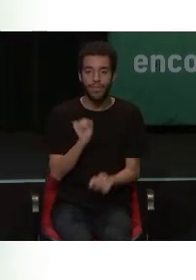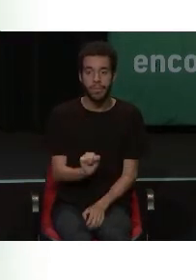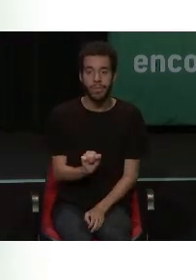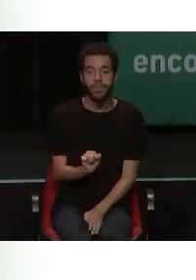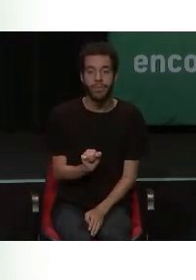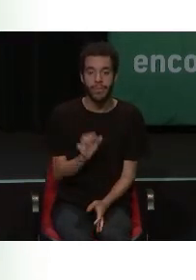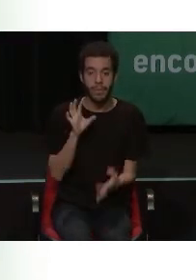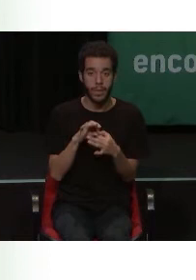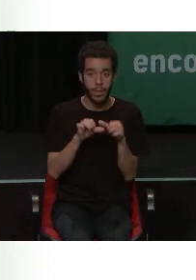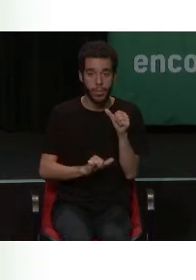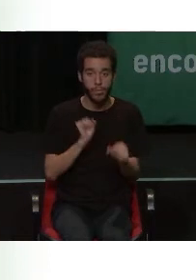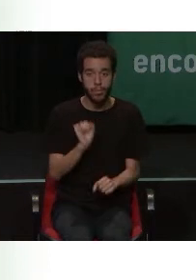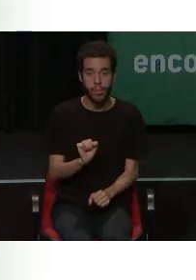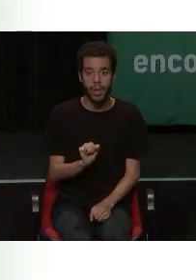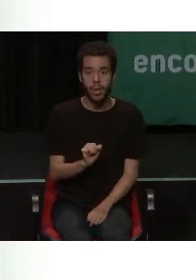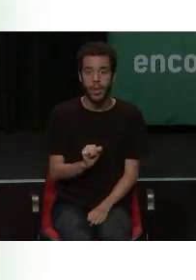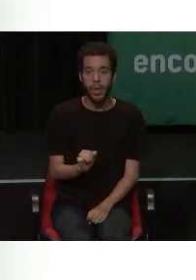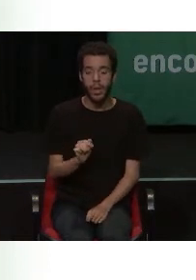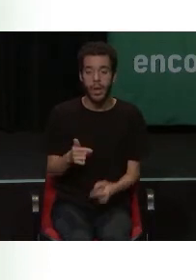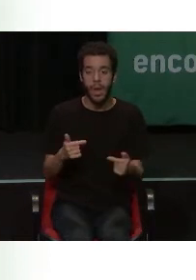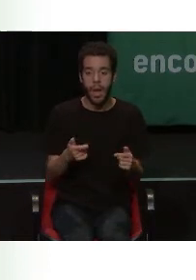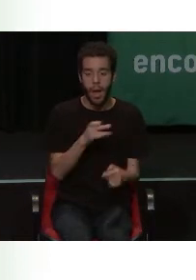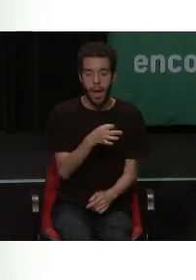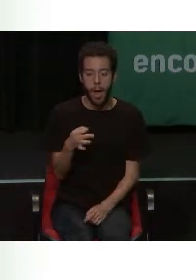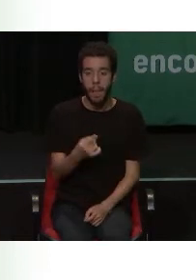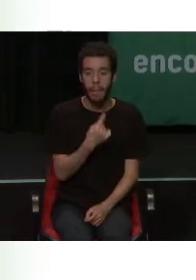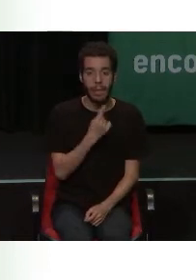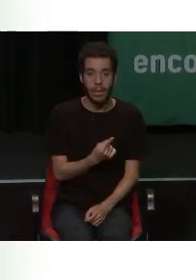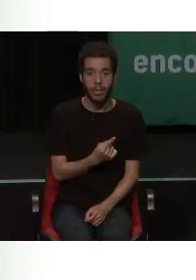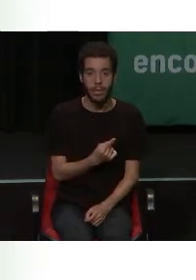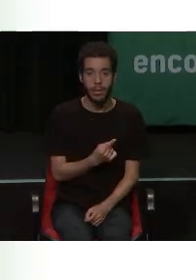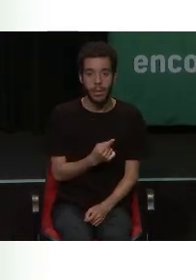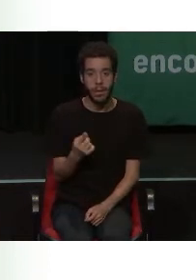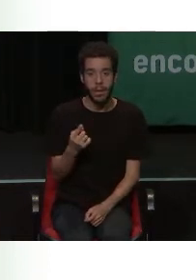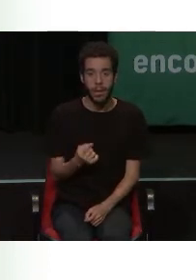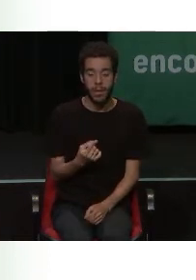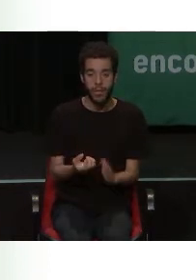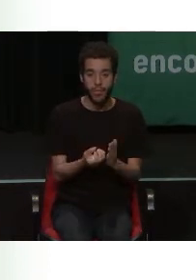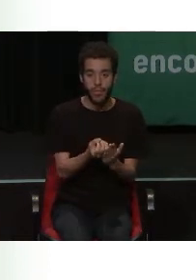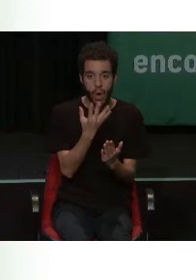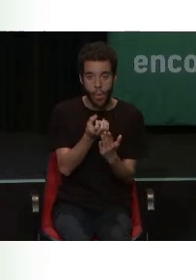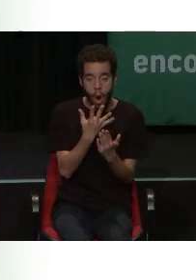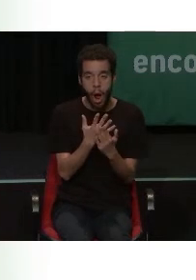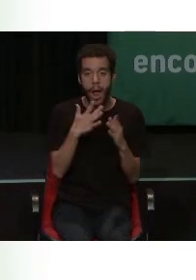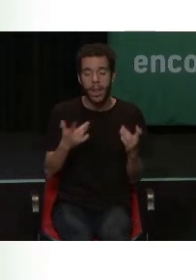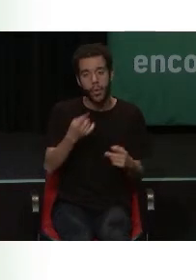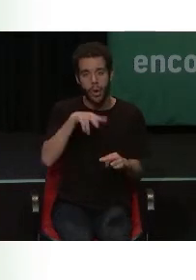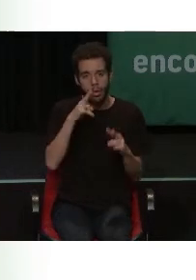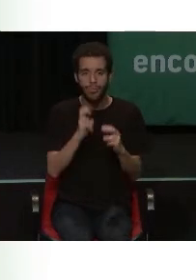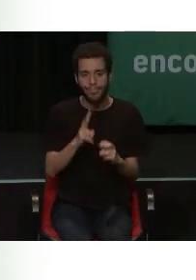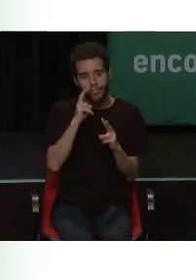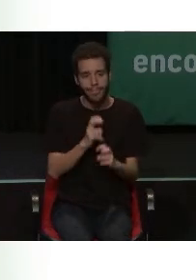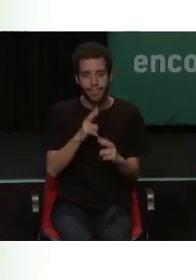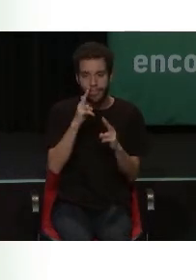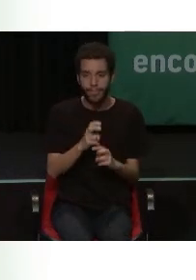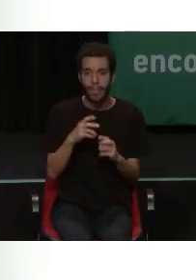que a própria aplicação transmite. E, portanto, nós temos feito estudos e chegámos à conclusão,